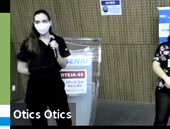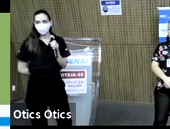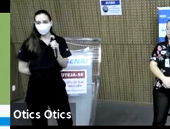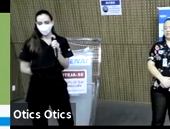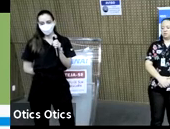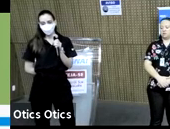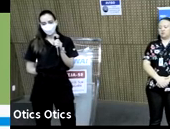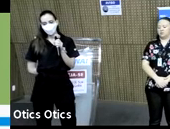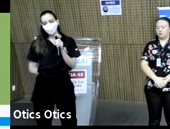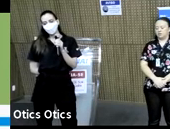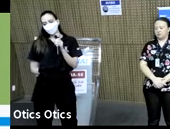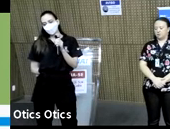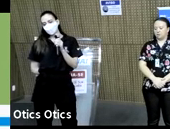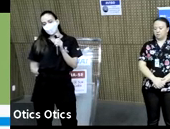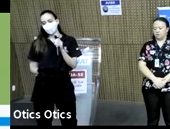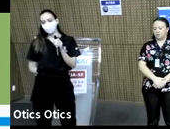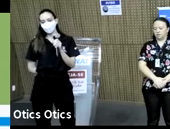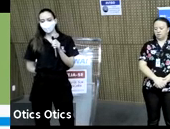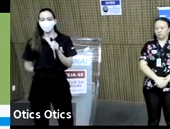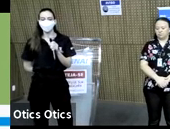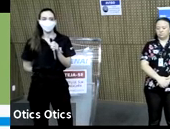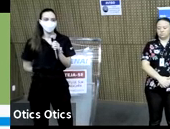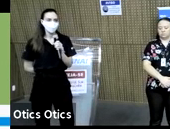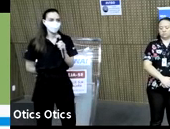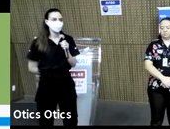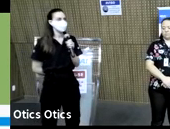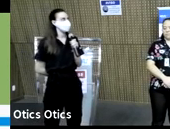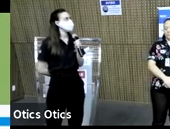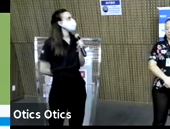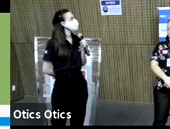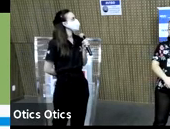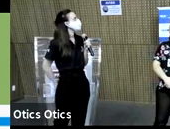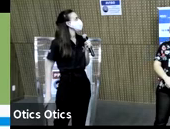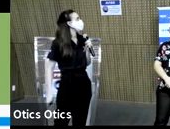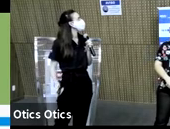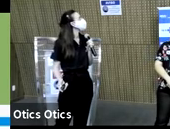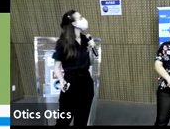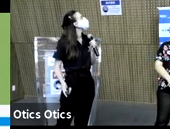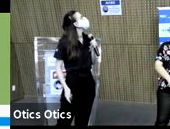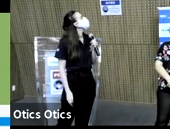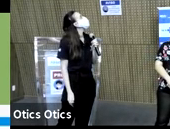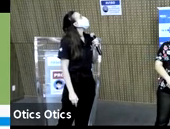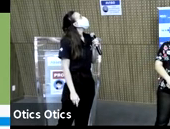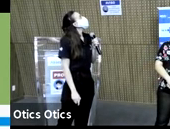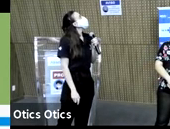2020, 93%, e primeiro semestre de 2021, 75% já.